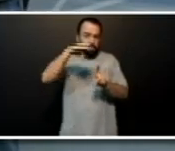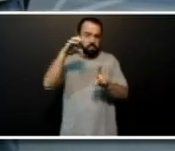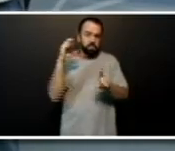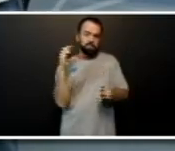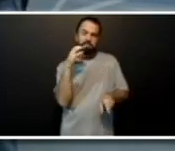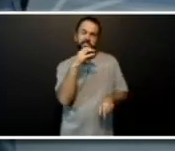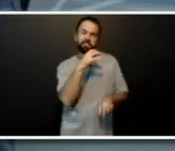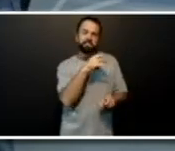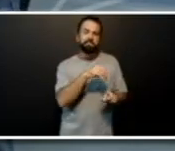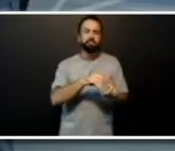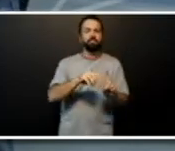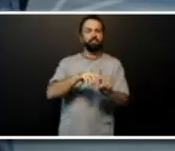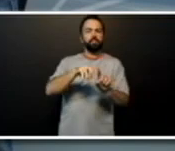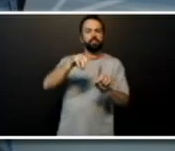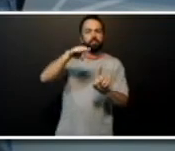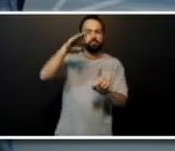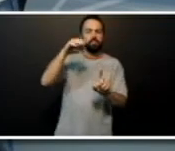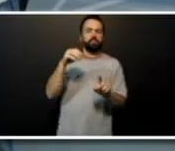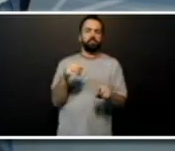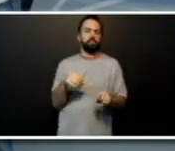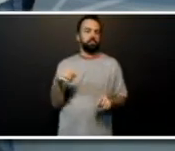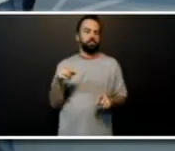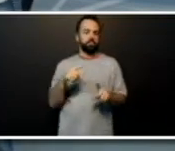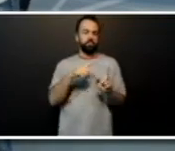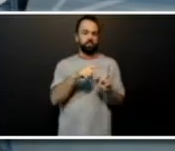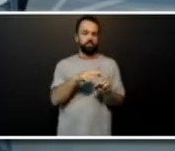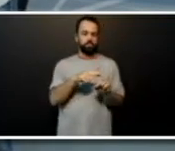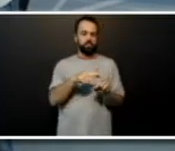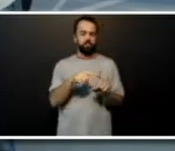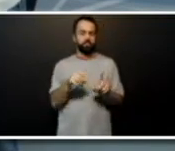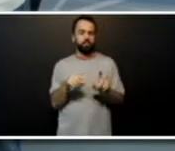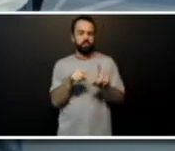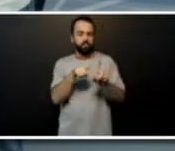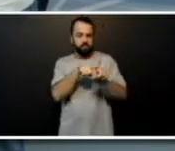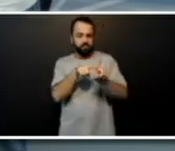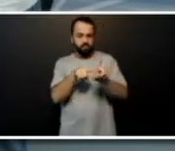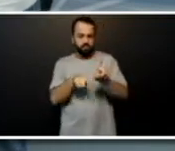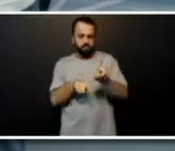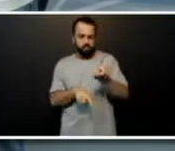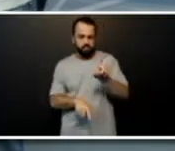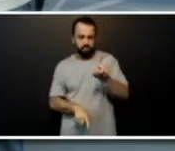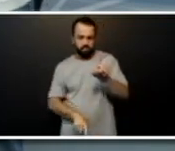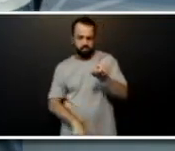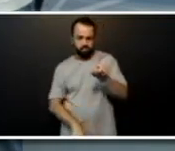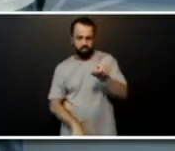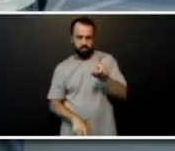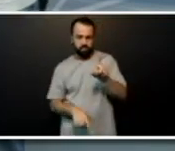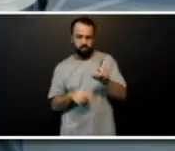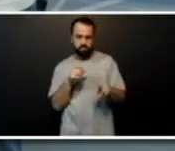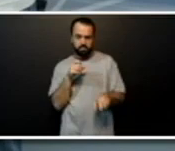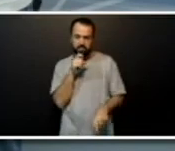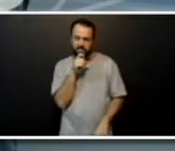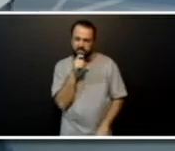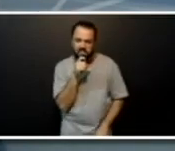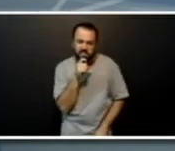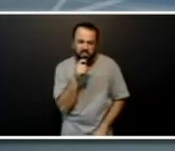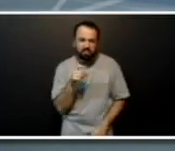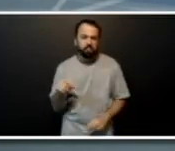que essa, positiva. Toda temperatura mais fria,